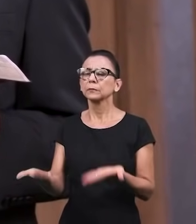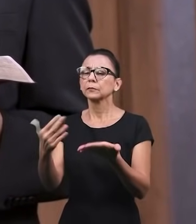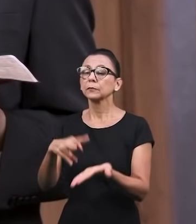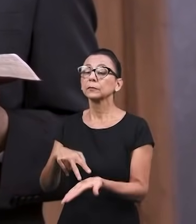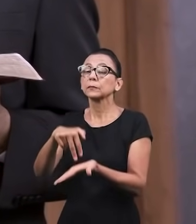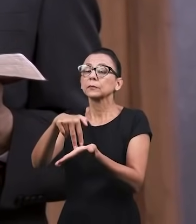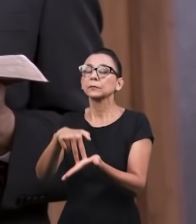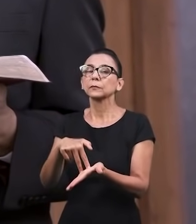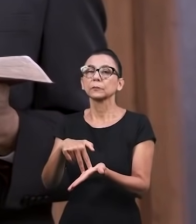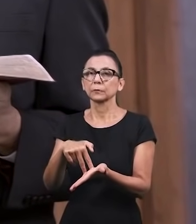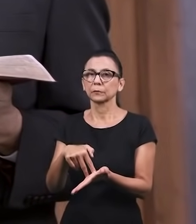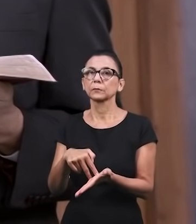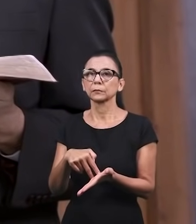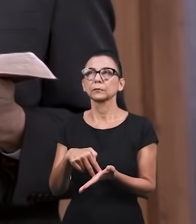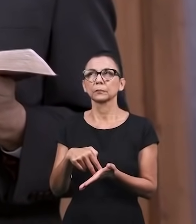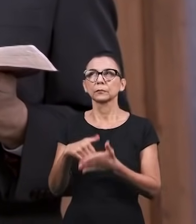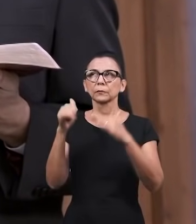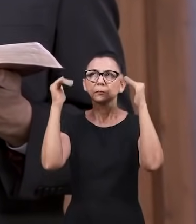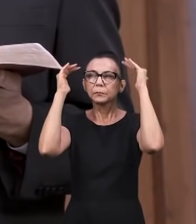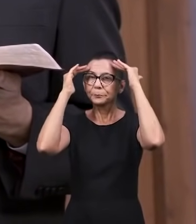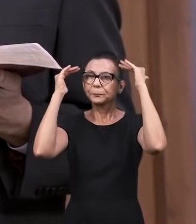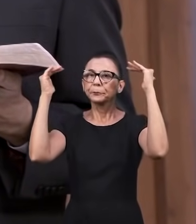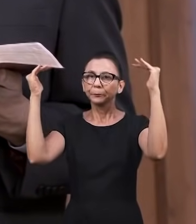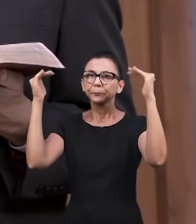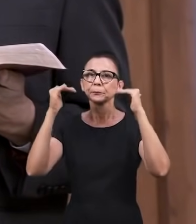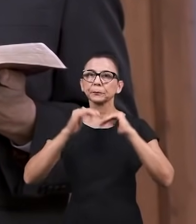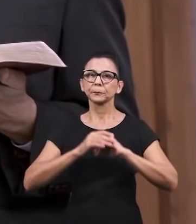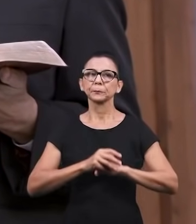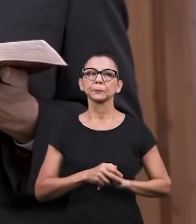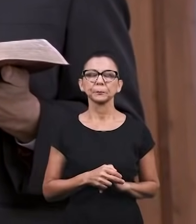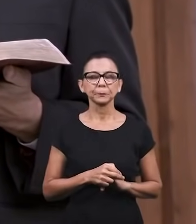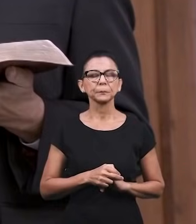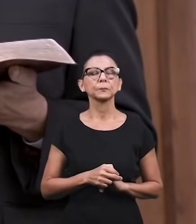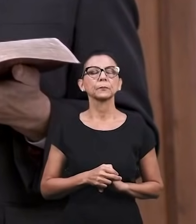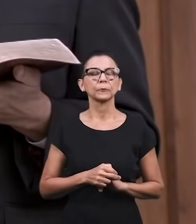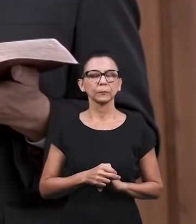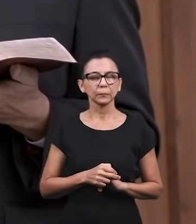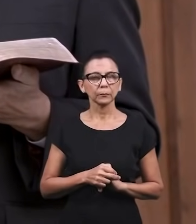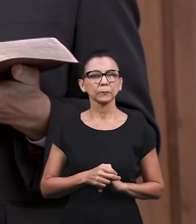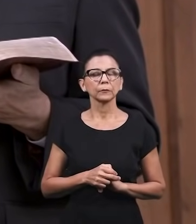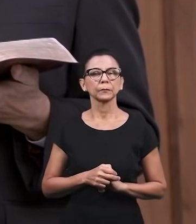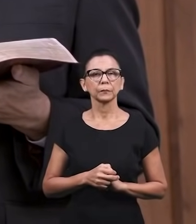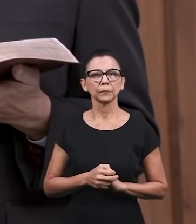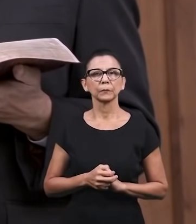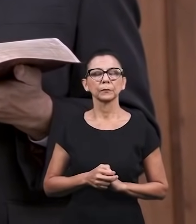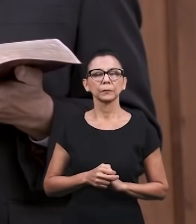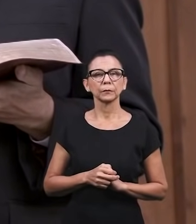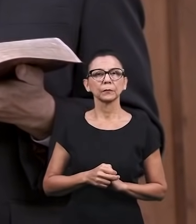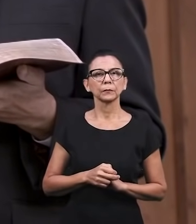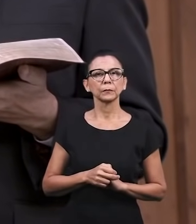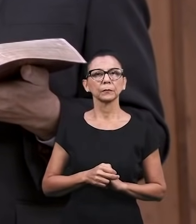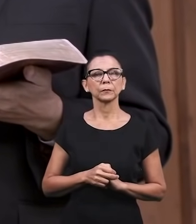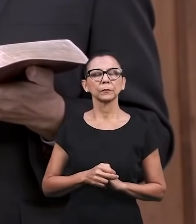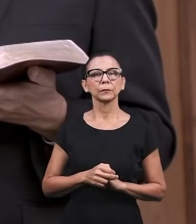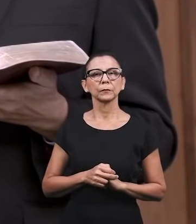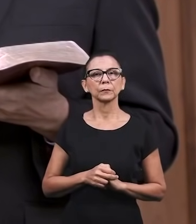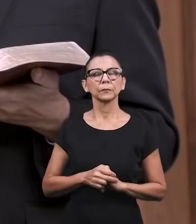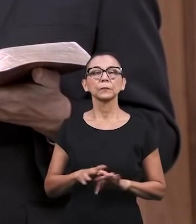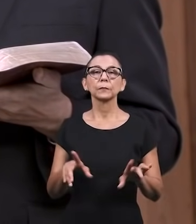Prontamente, Ananias se prontificou a ouvir o que o Senhor estava lhe